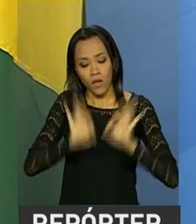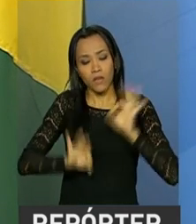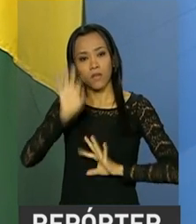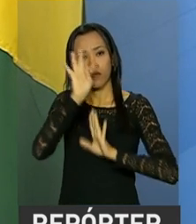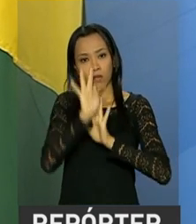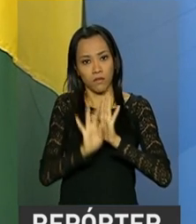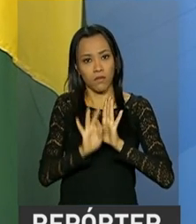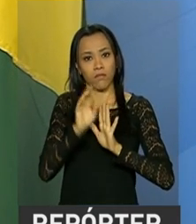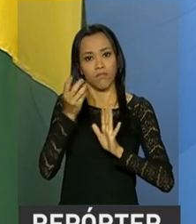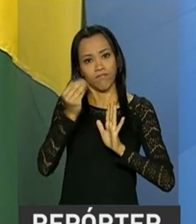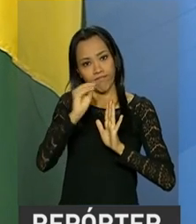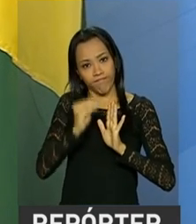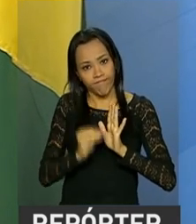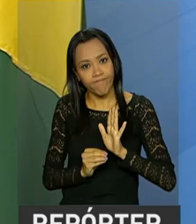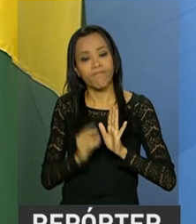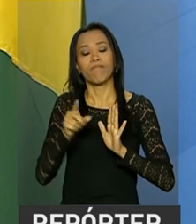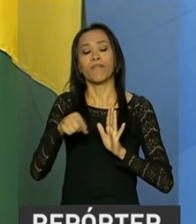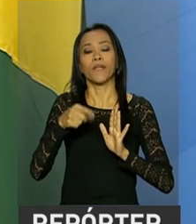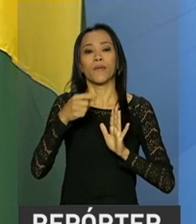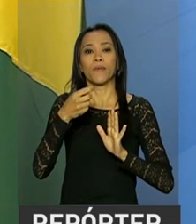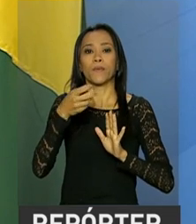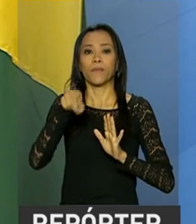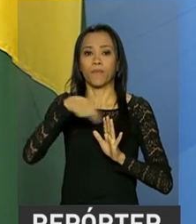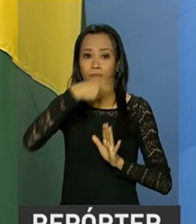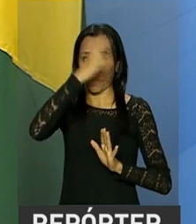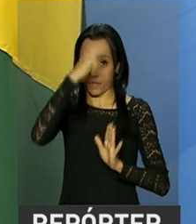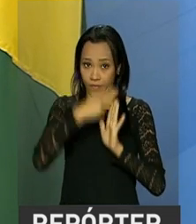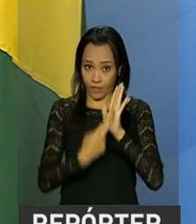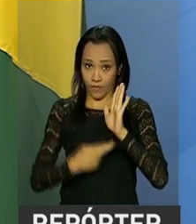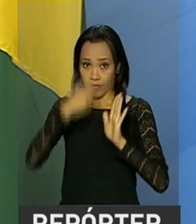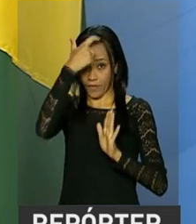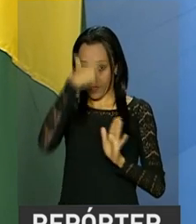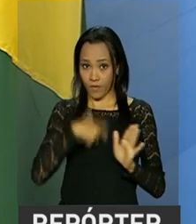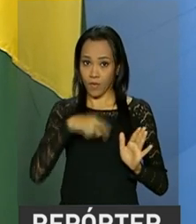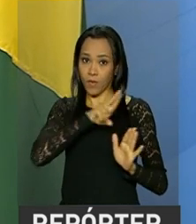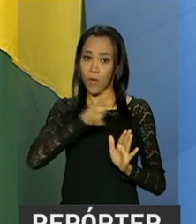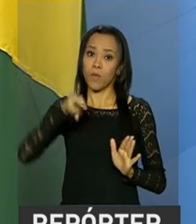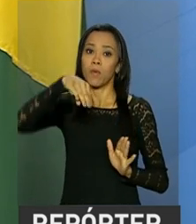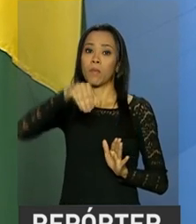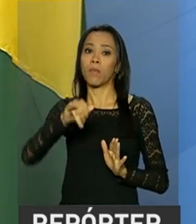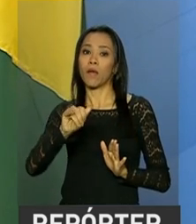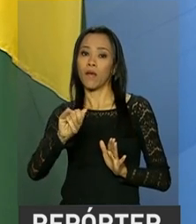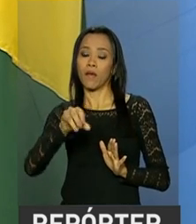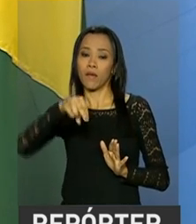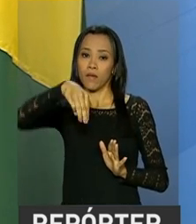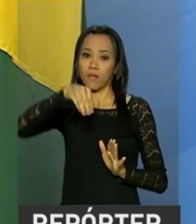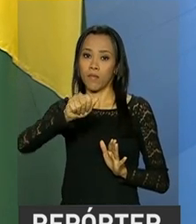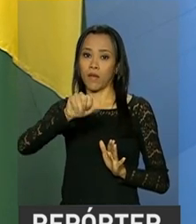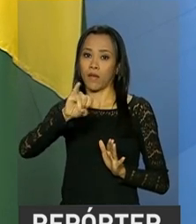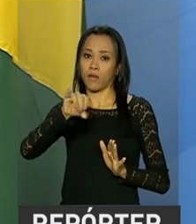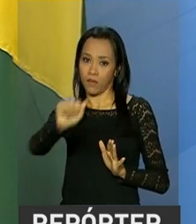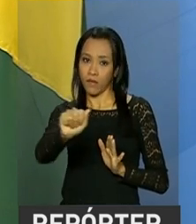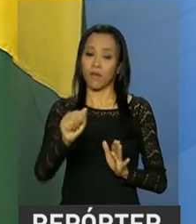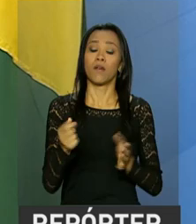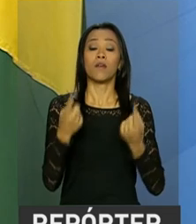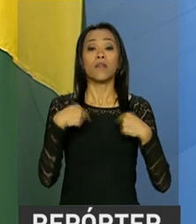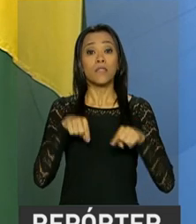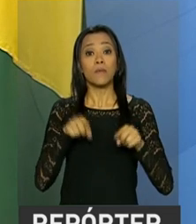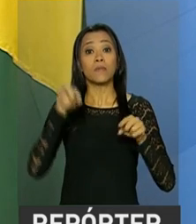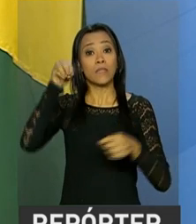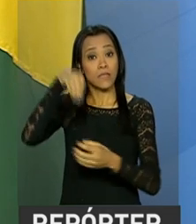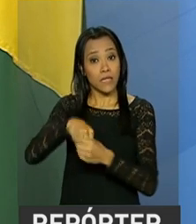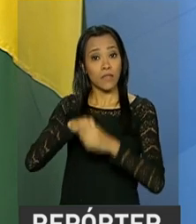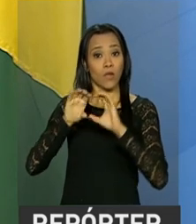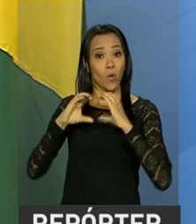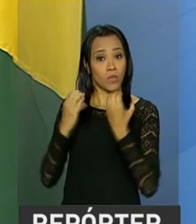Maia. O número de votos favoráveis recebidos na comissão demonstra o reconhecimento